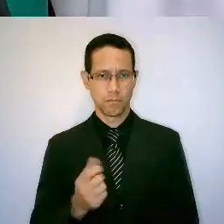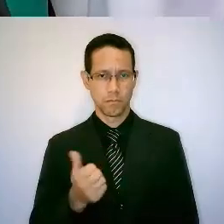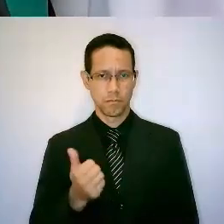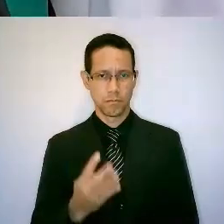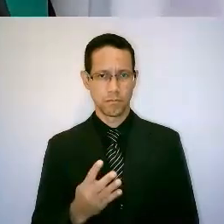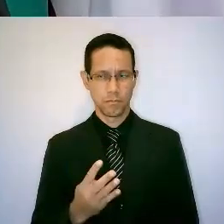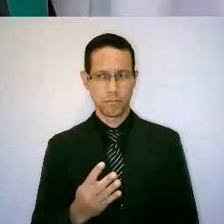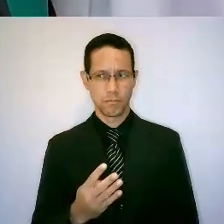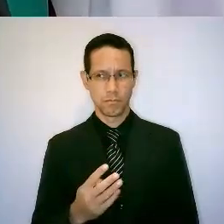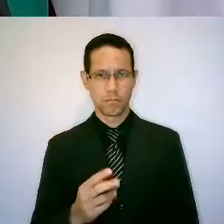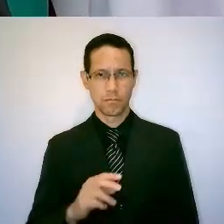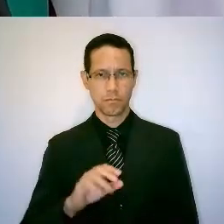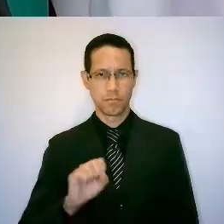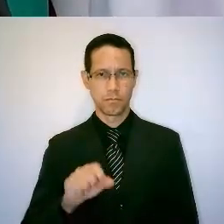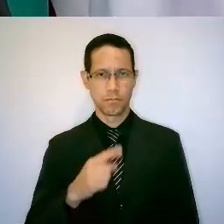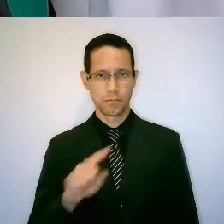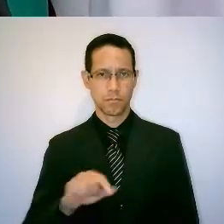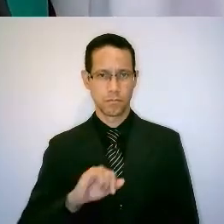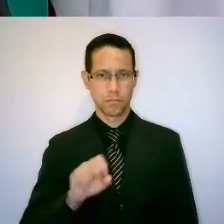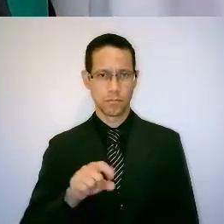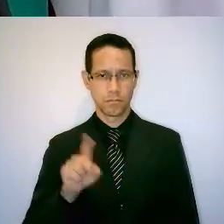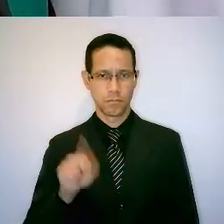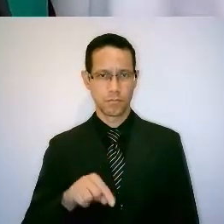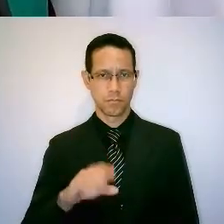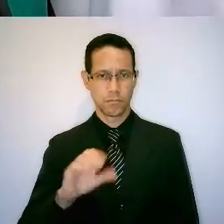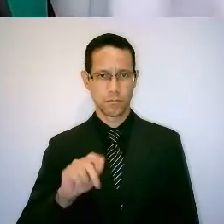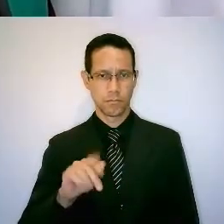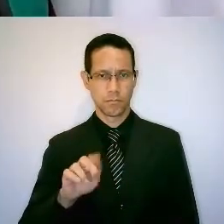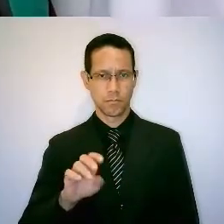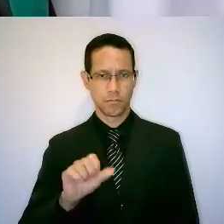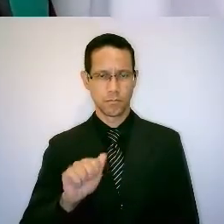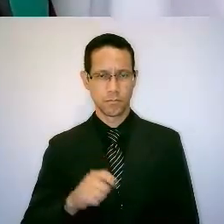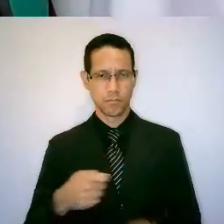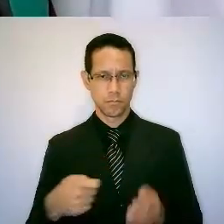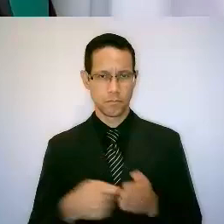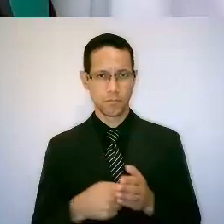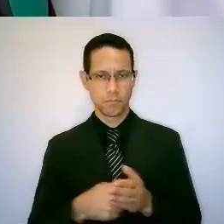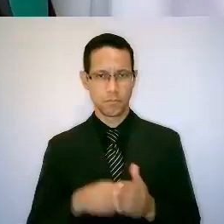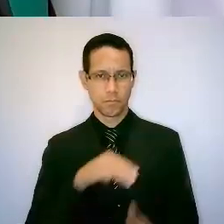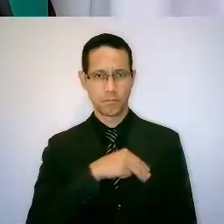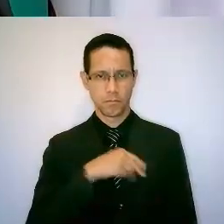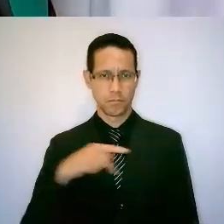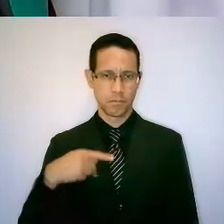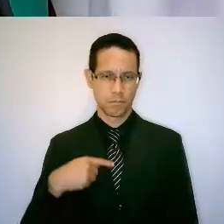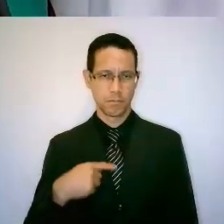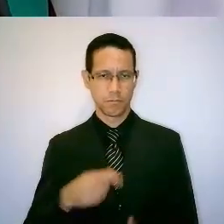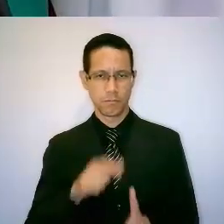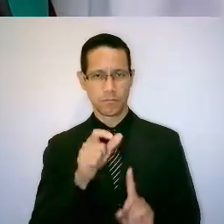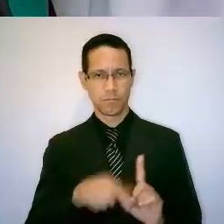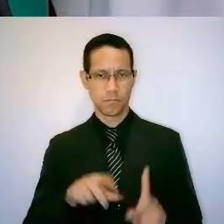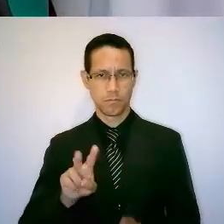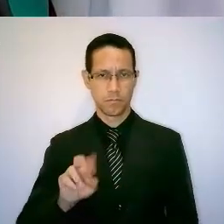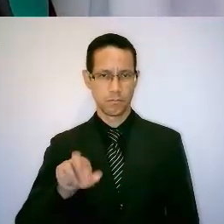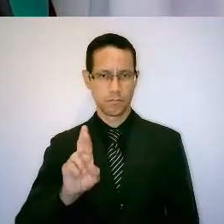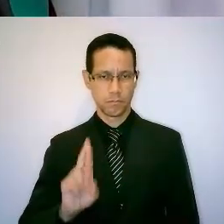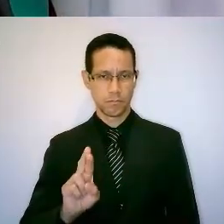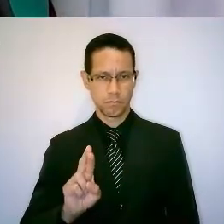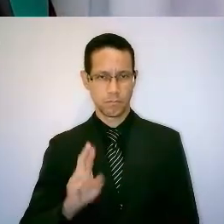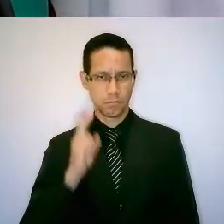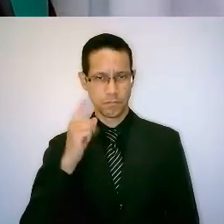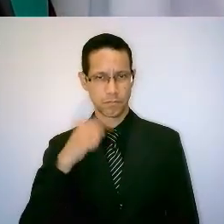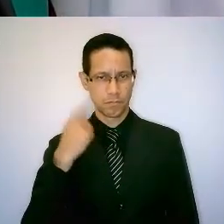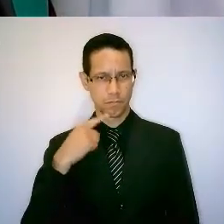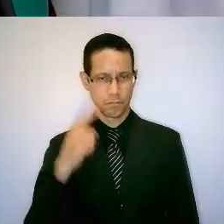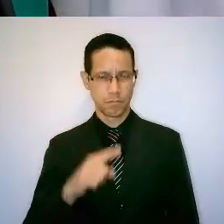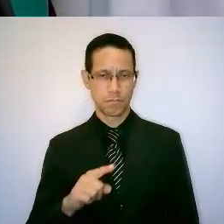Campestre a planta é um ministério público pelado Valmir Oliveira da Silva advogado Dr Itamar Nogueira de Moraes eu sou